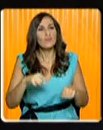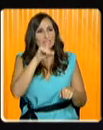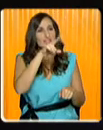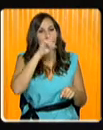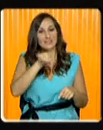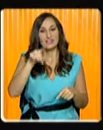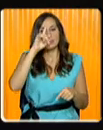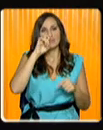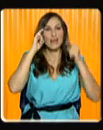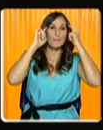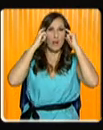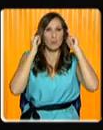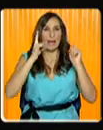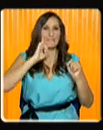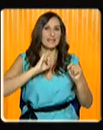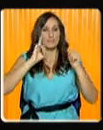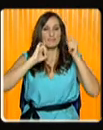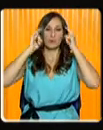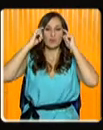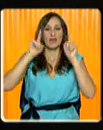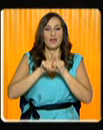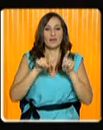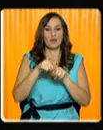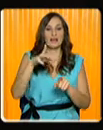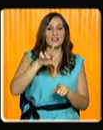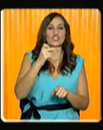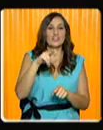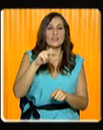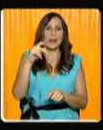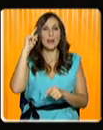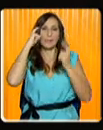Lembram-se da maluca? Era tipo a Xana maluca.